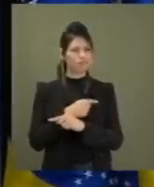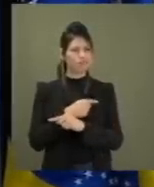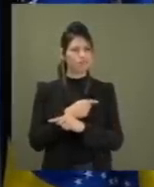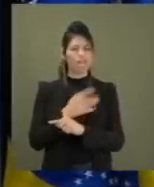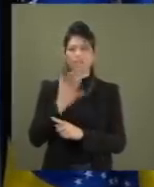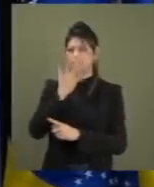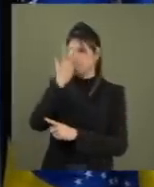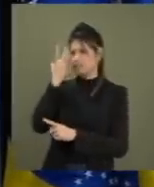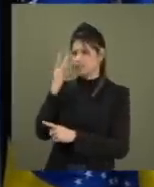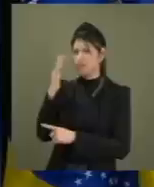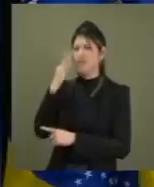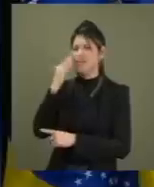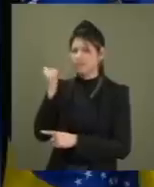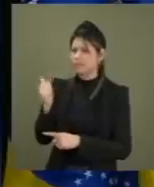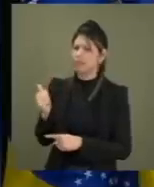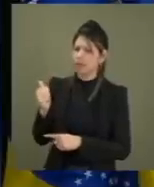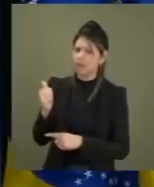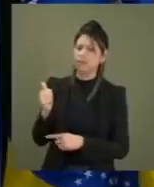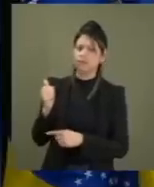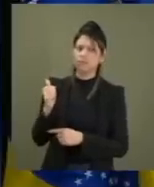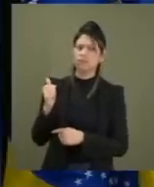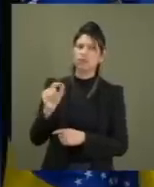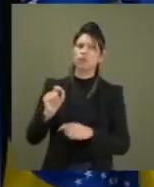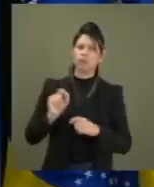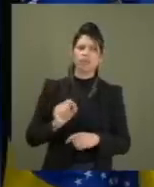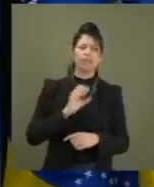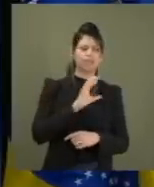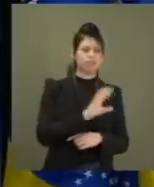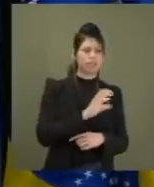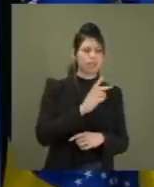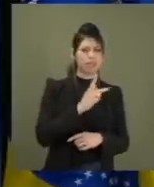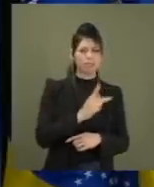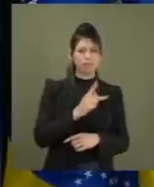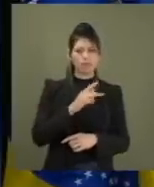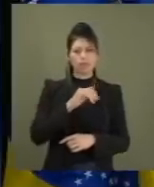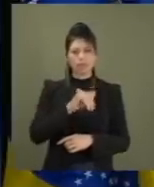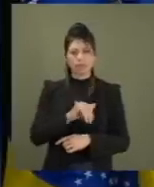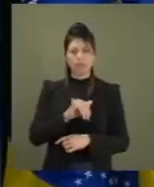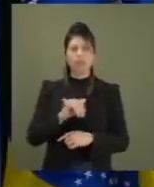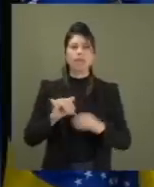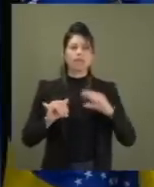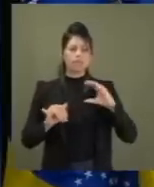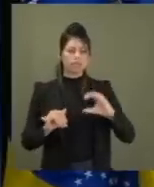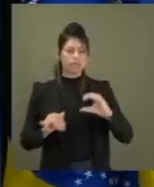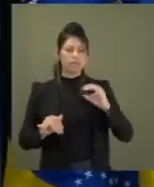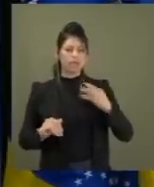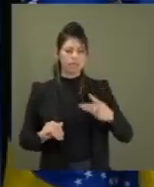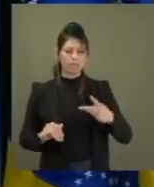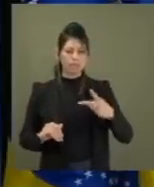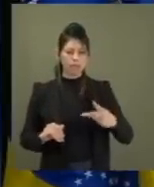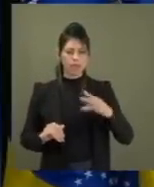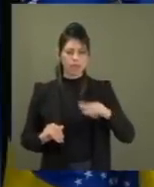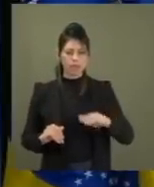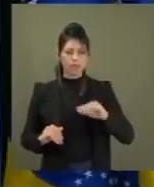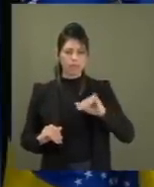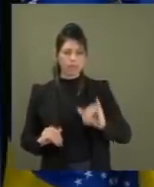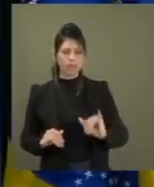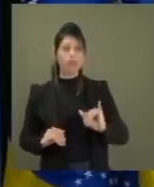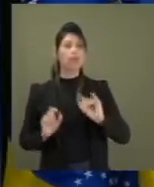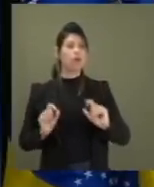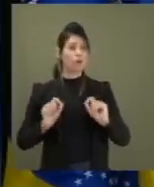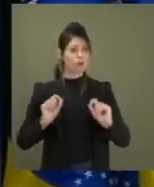todo mundo sabe que CPI cpmi é um instrumento legítimo da oposição